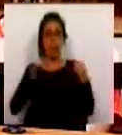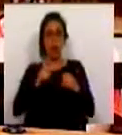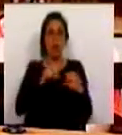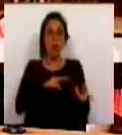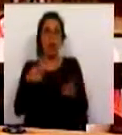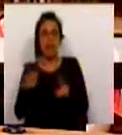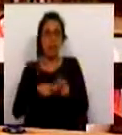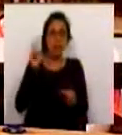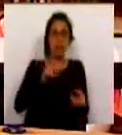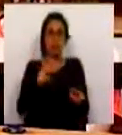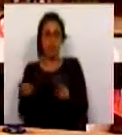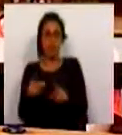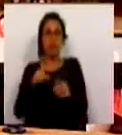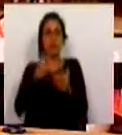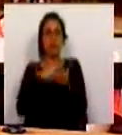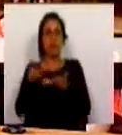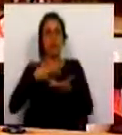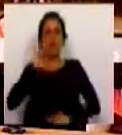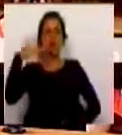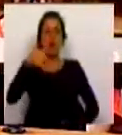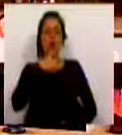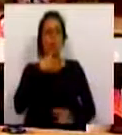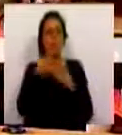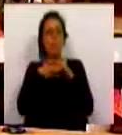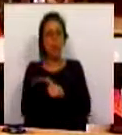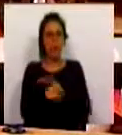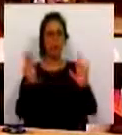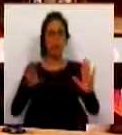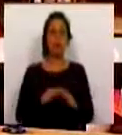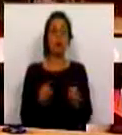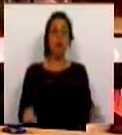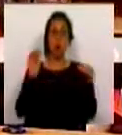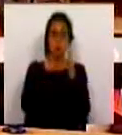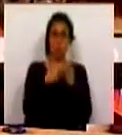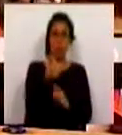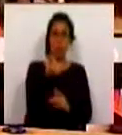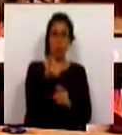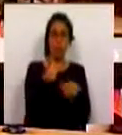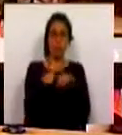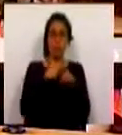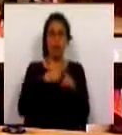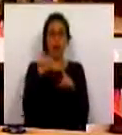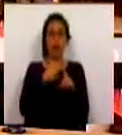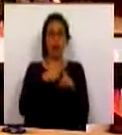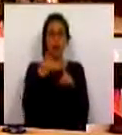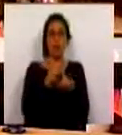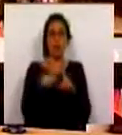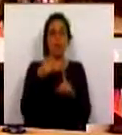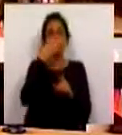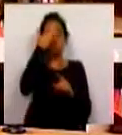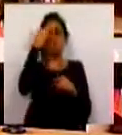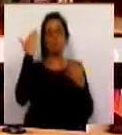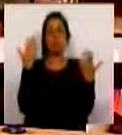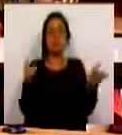transição e quadro para a relação futura. O novo quadro financeiro plurianual ficará